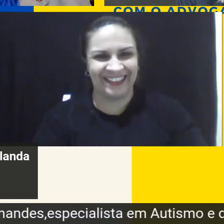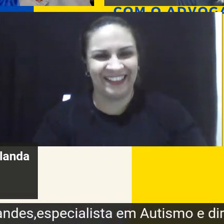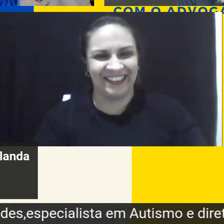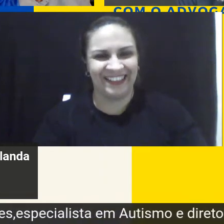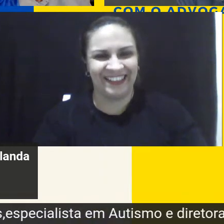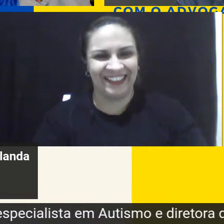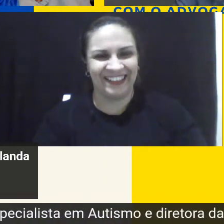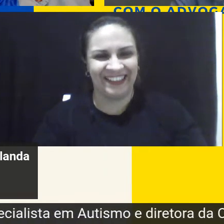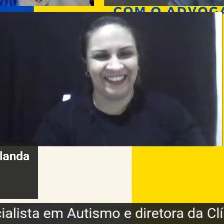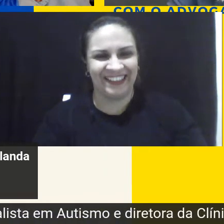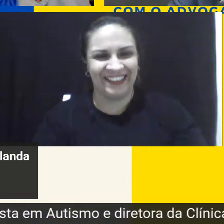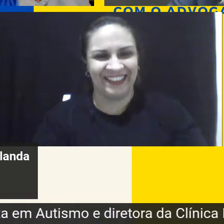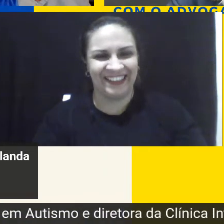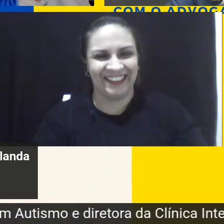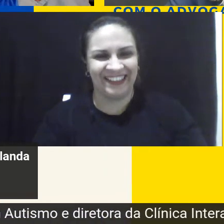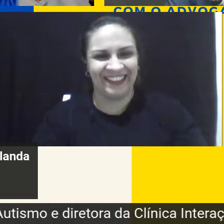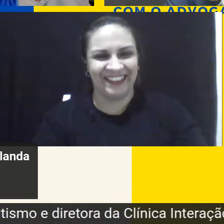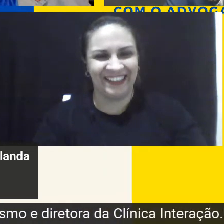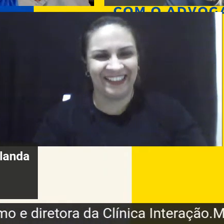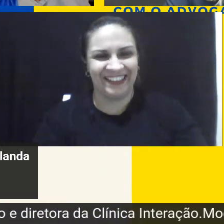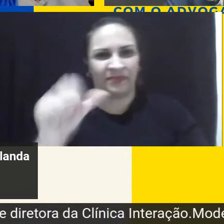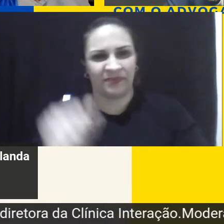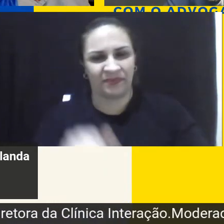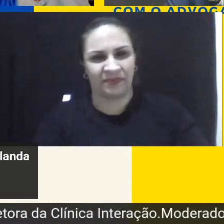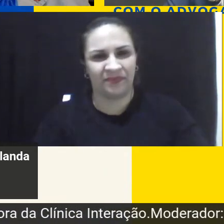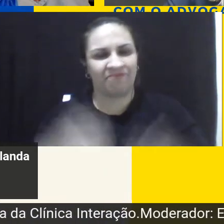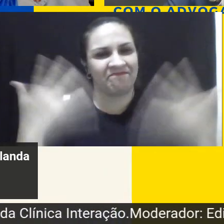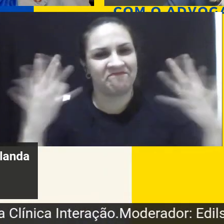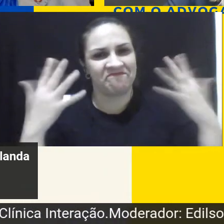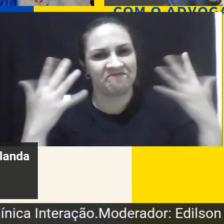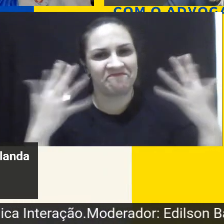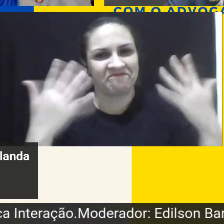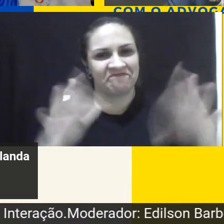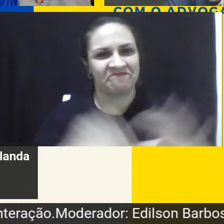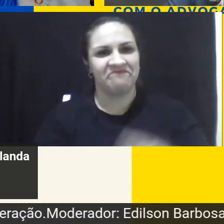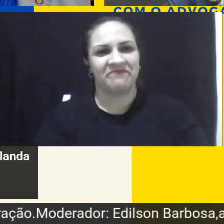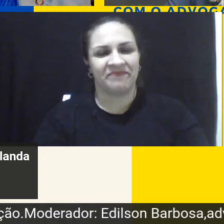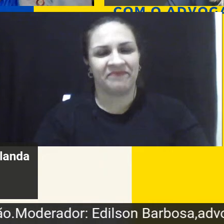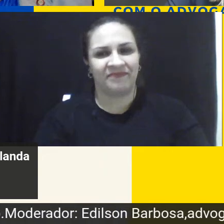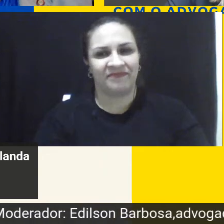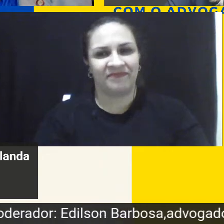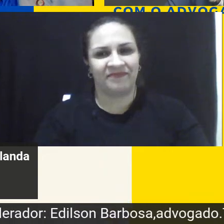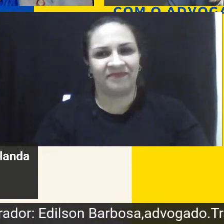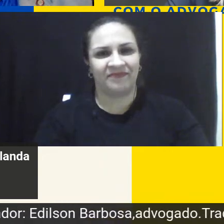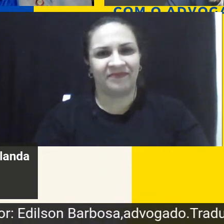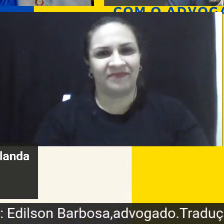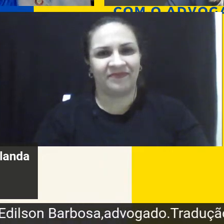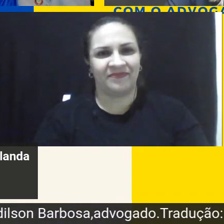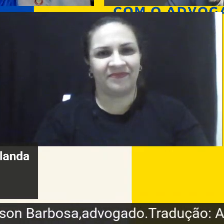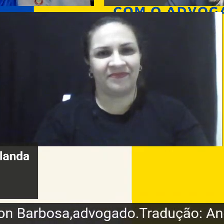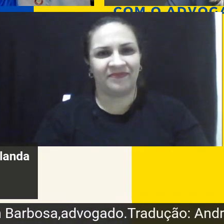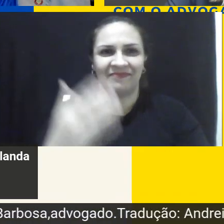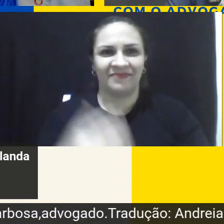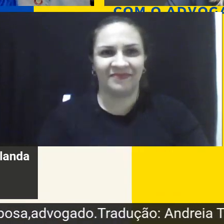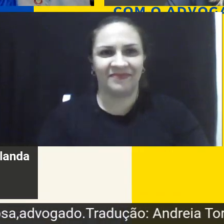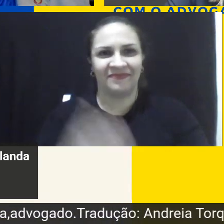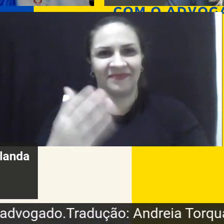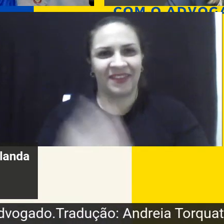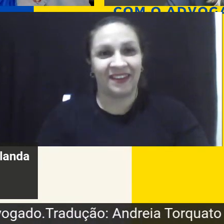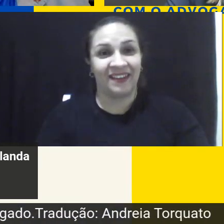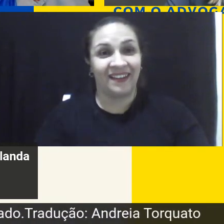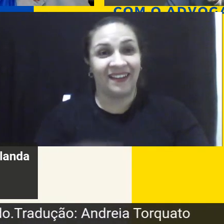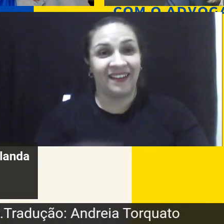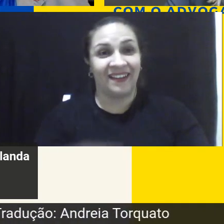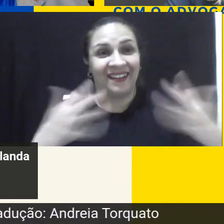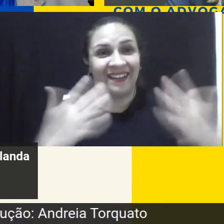A Márcia Silva Holanda, bate palma para nós. Acho que está batendo palma mais para você, Andréia, que está fazendo uma grande